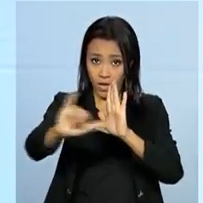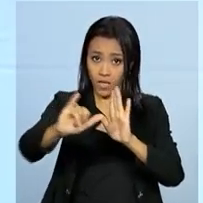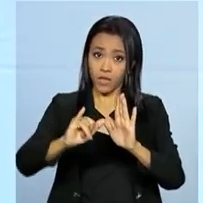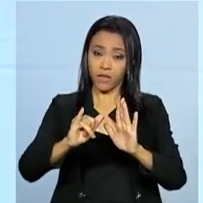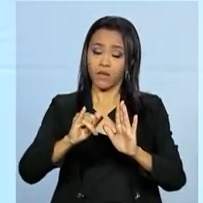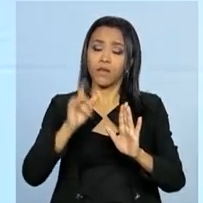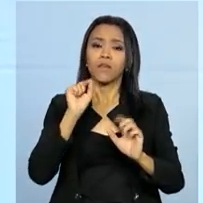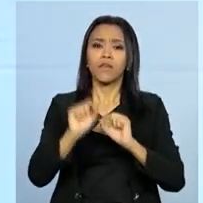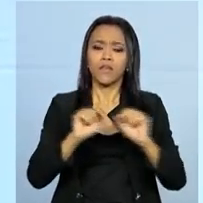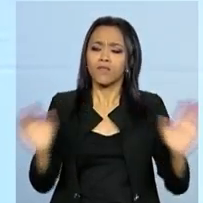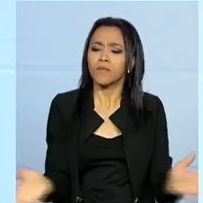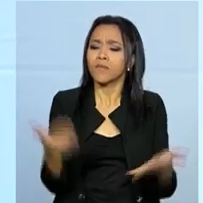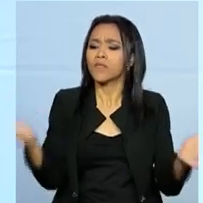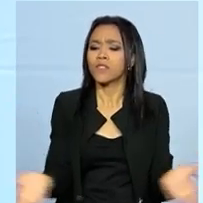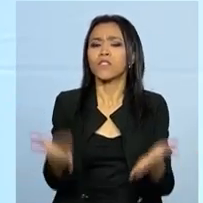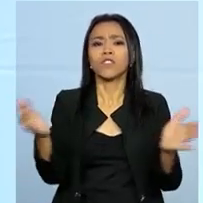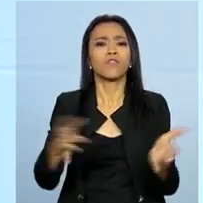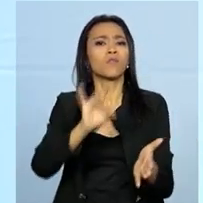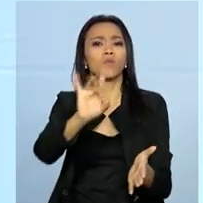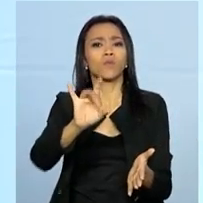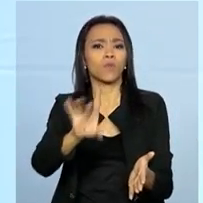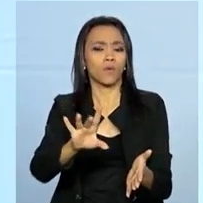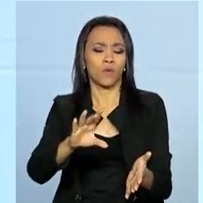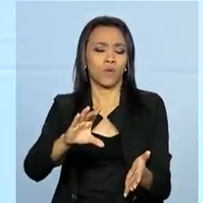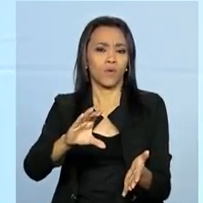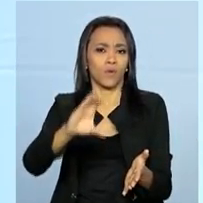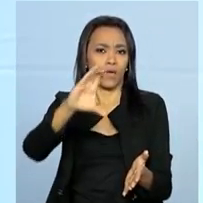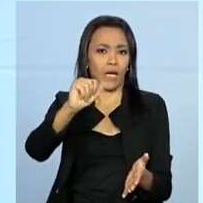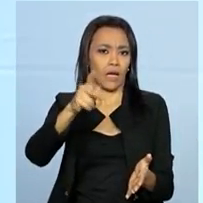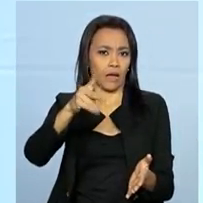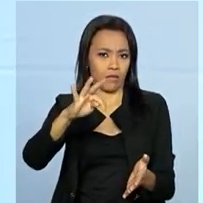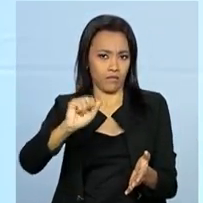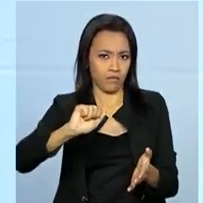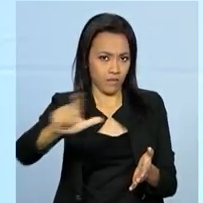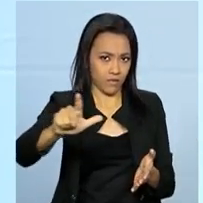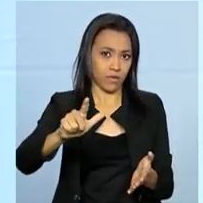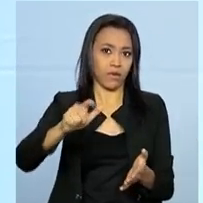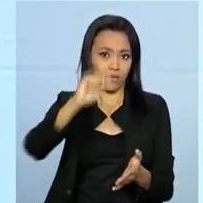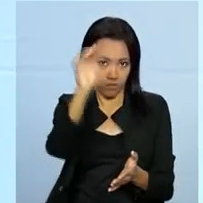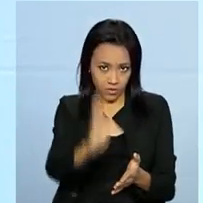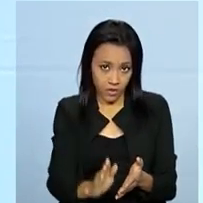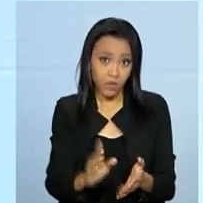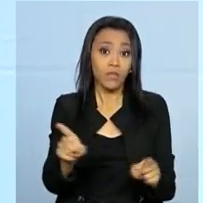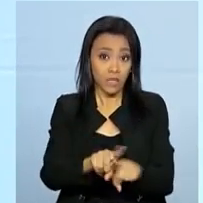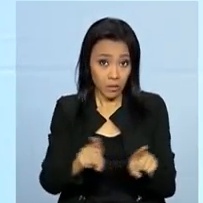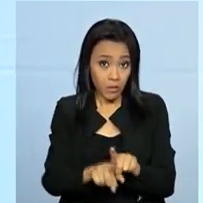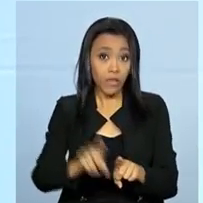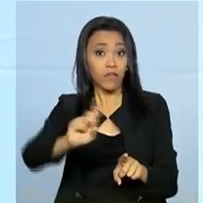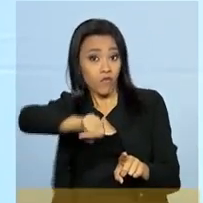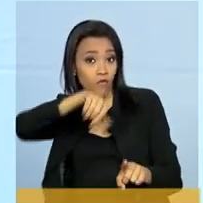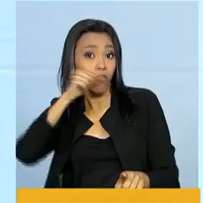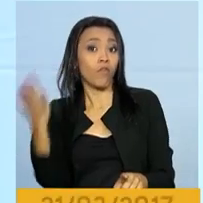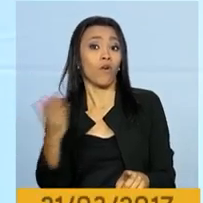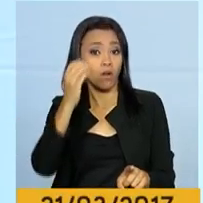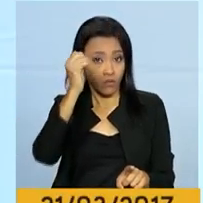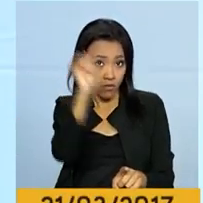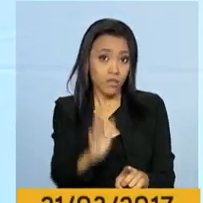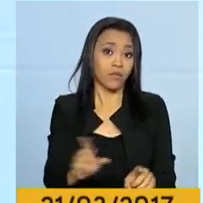a aplicação não apenas do capital nacional, mas também do capital estrangeiro, não